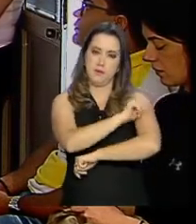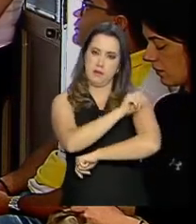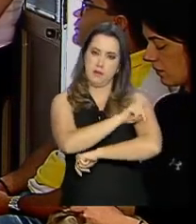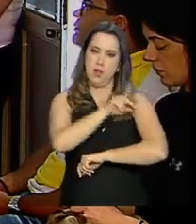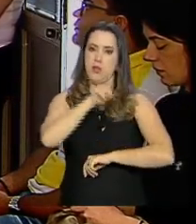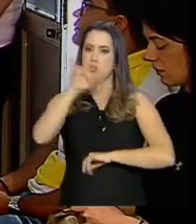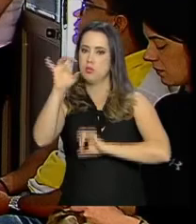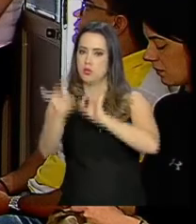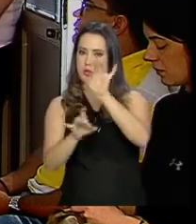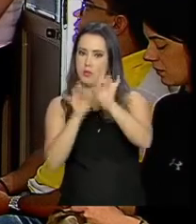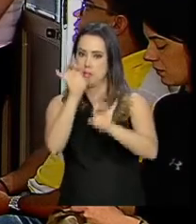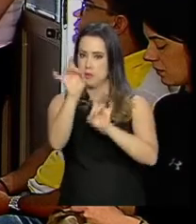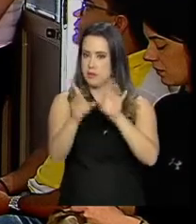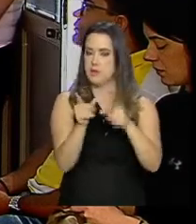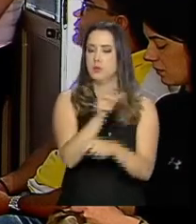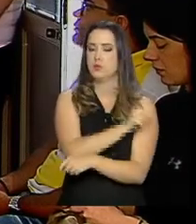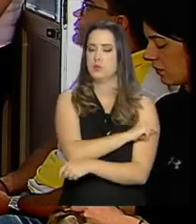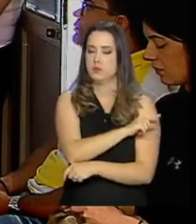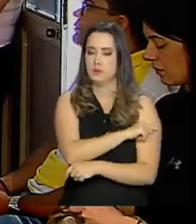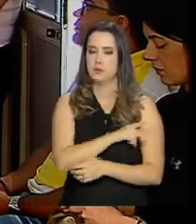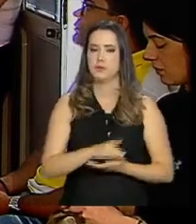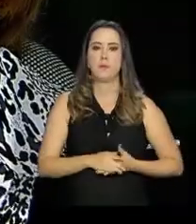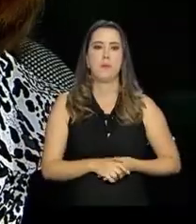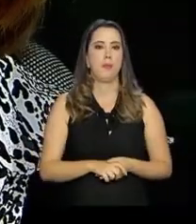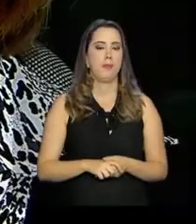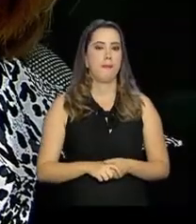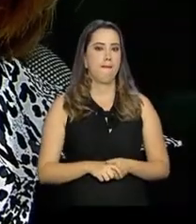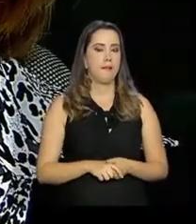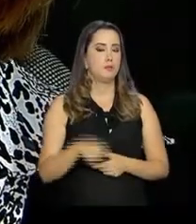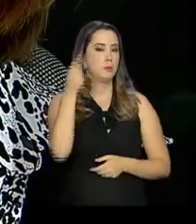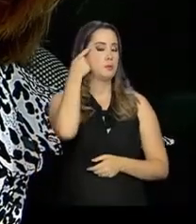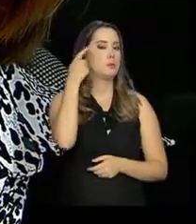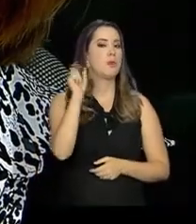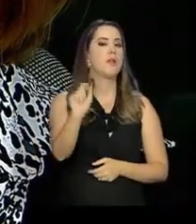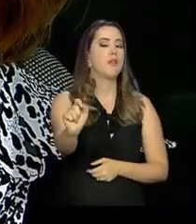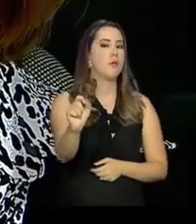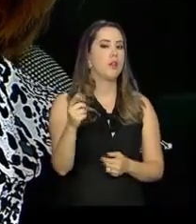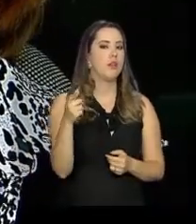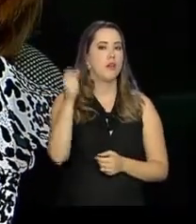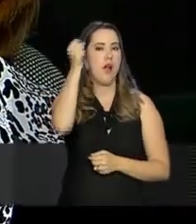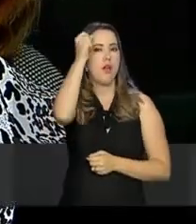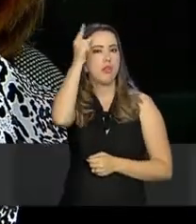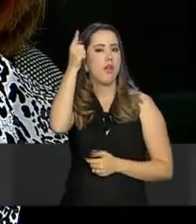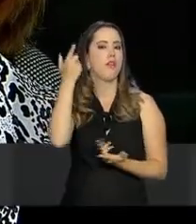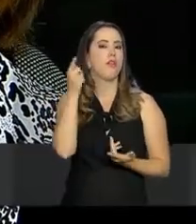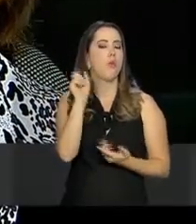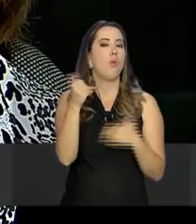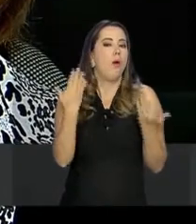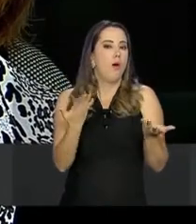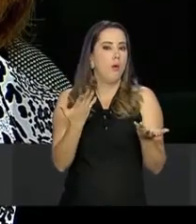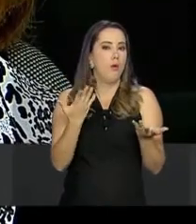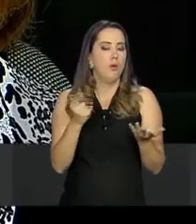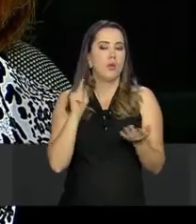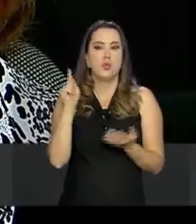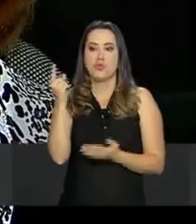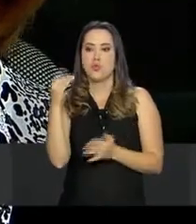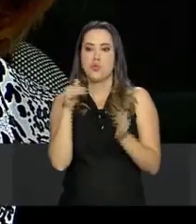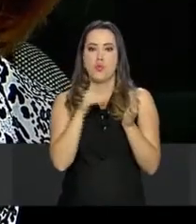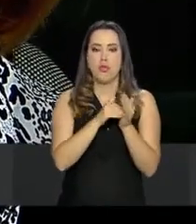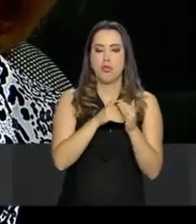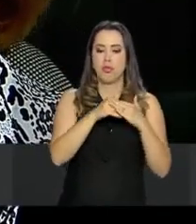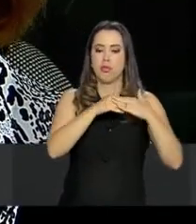contra poliomielite e sarampo a idéia é que as crianças de um ano até menores de 5 anos